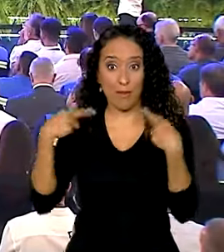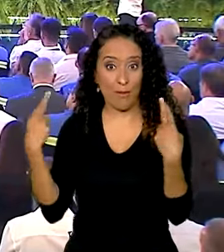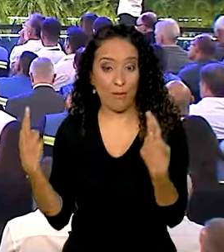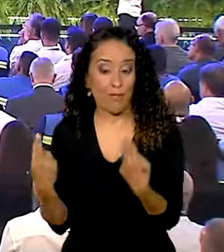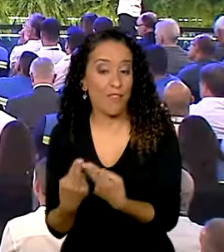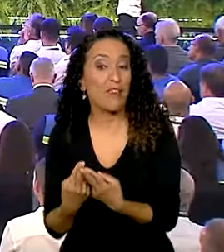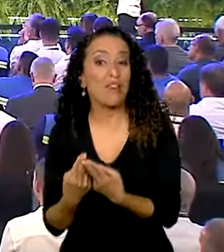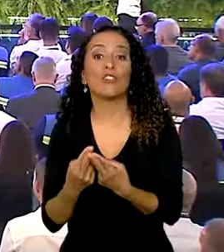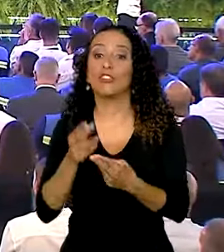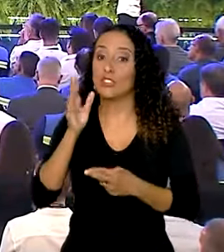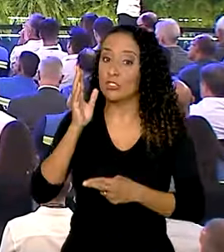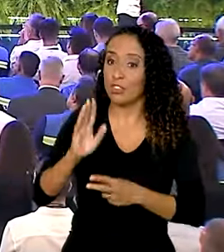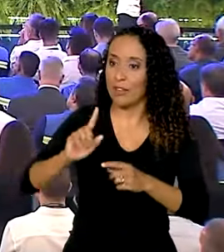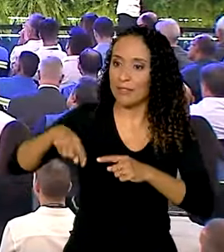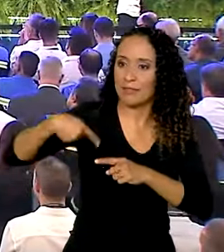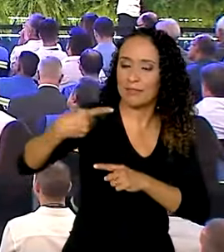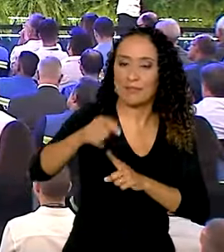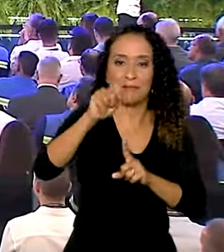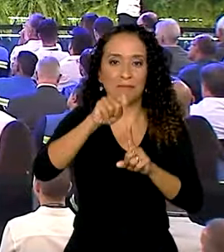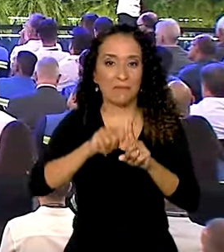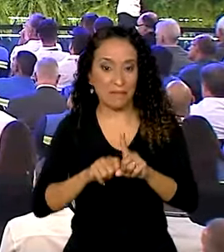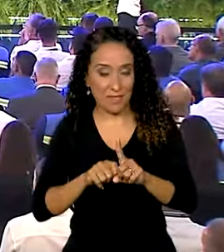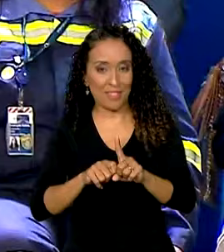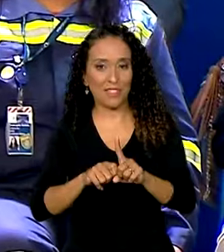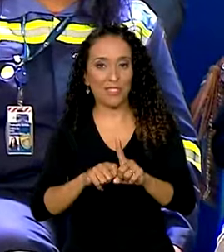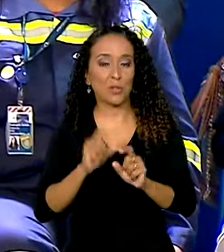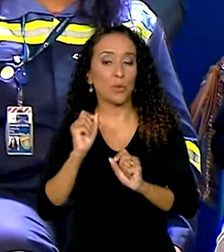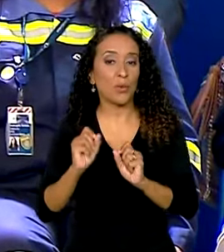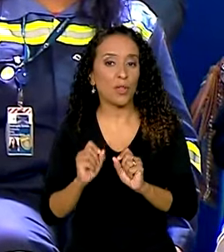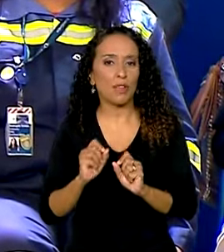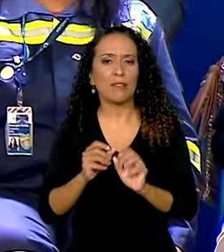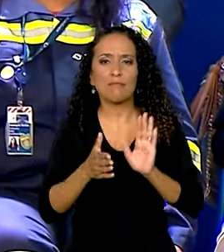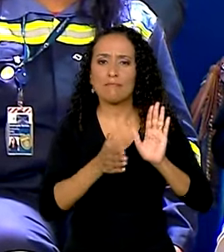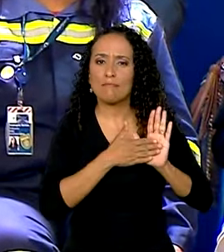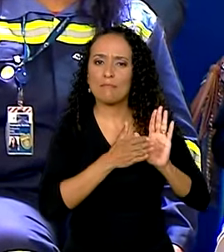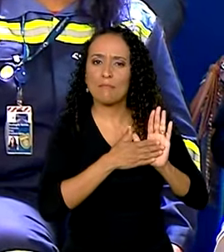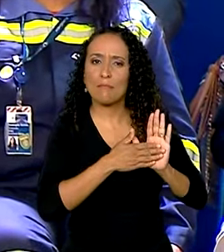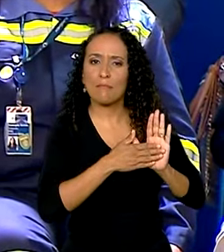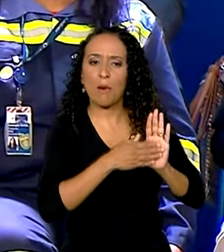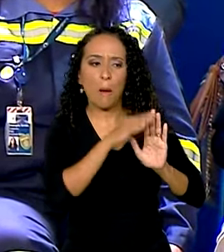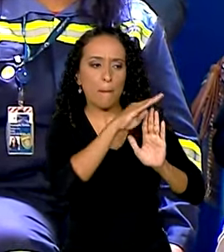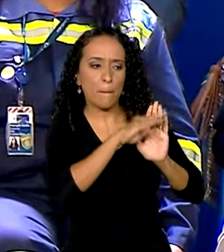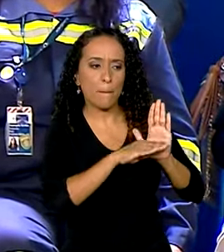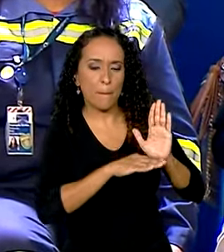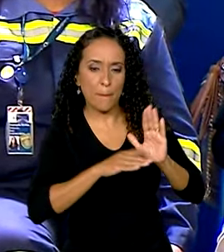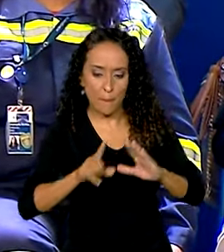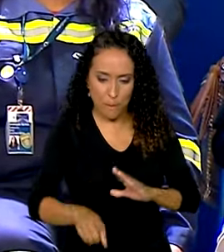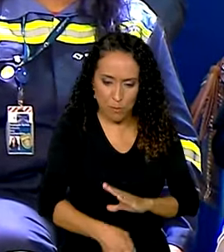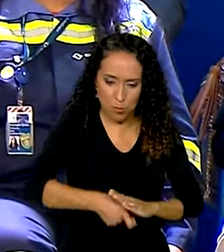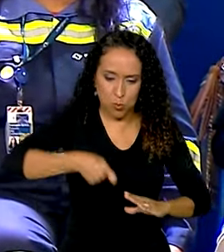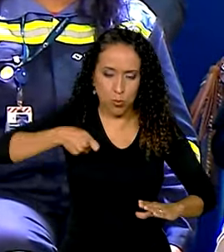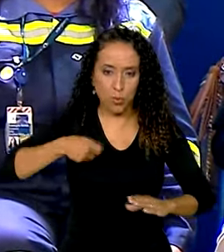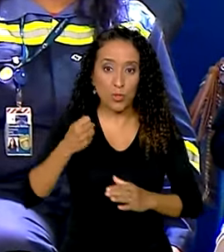CNPM, já no próximo mês, ministro Rui, vamos propor o programa de mineração para a segurança alimentar.